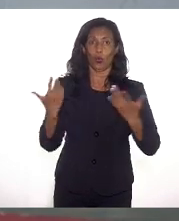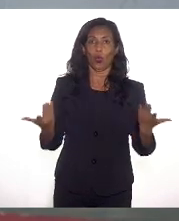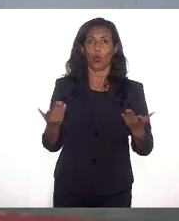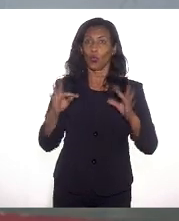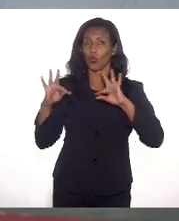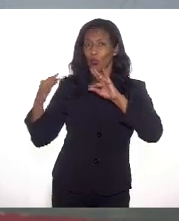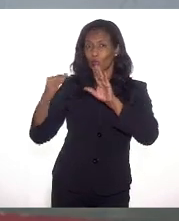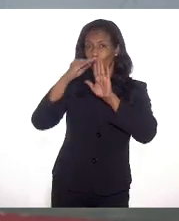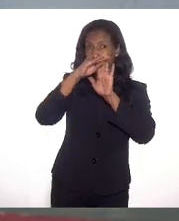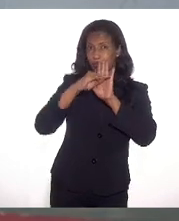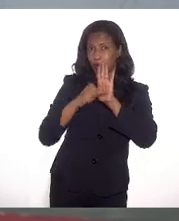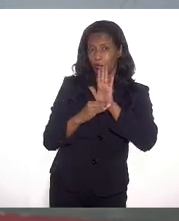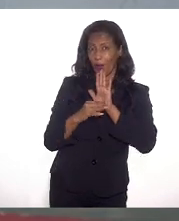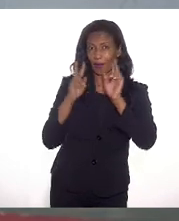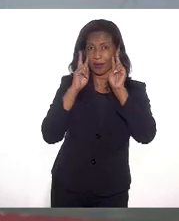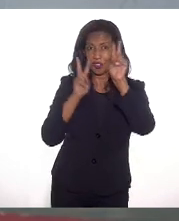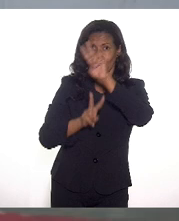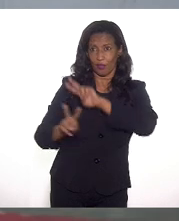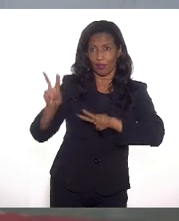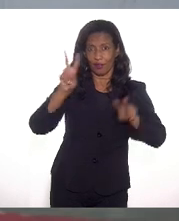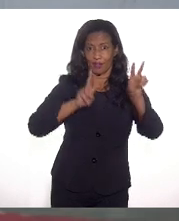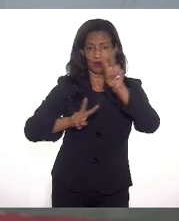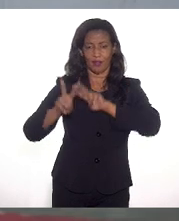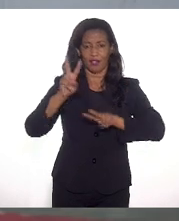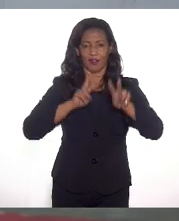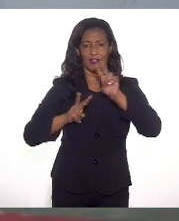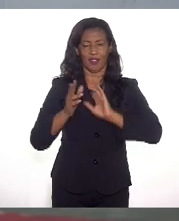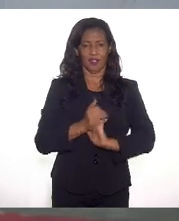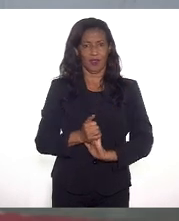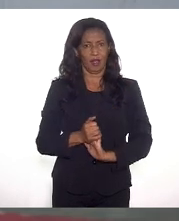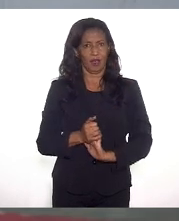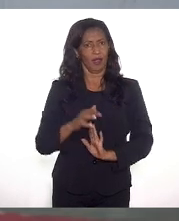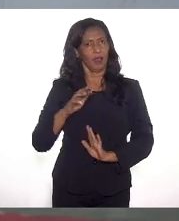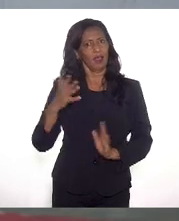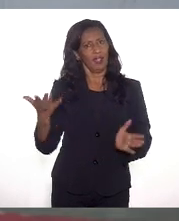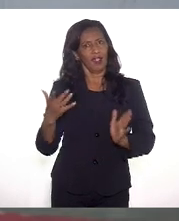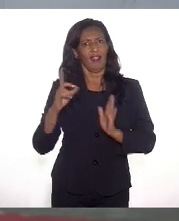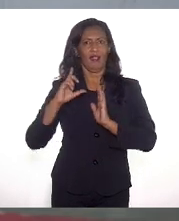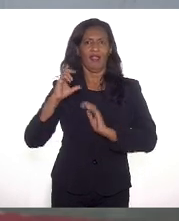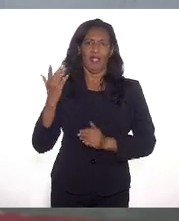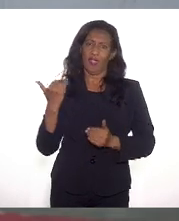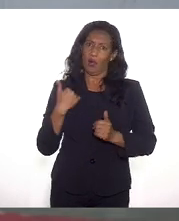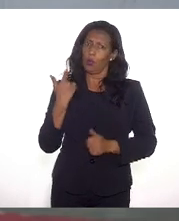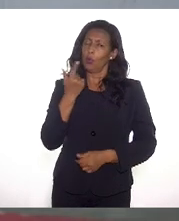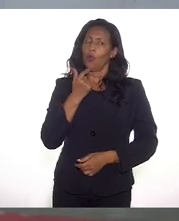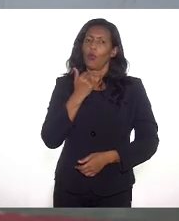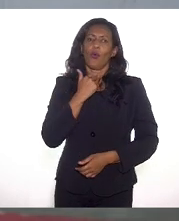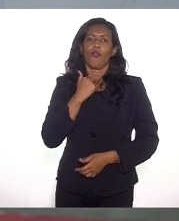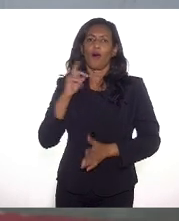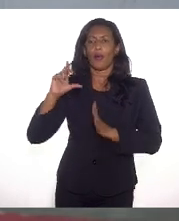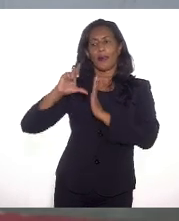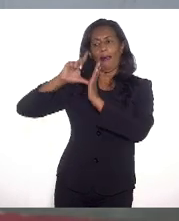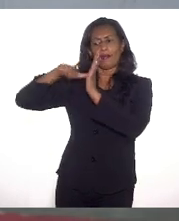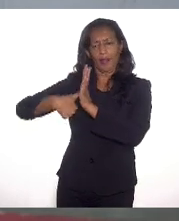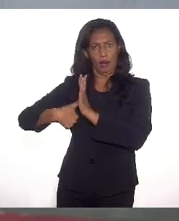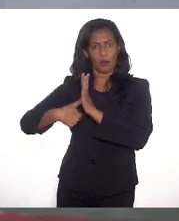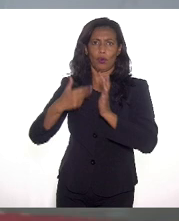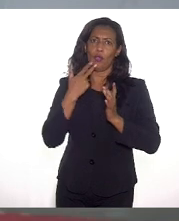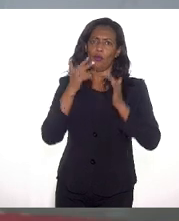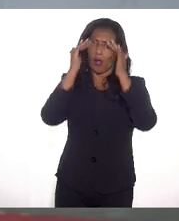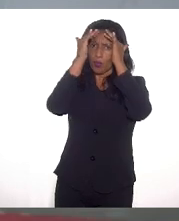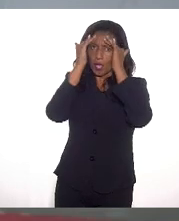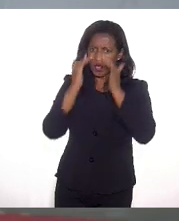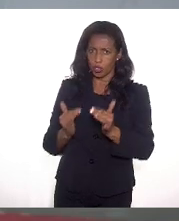e senhoras estão vendo, eu considero atraso. Eu considero respeito com o dinheiro do contribuinte.